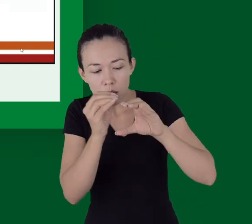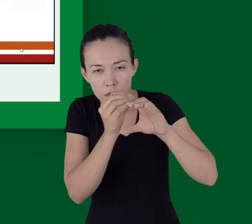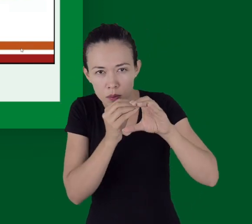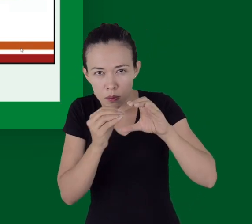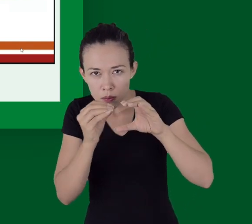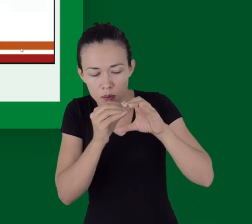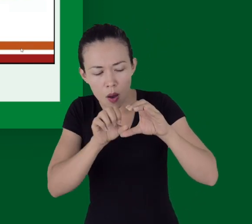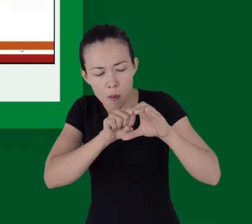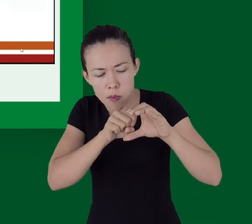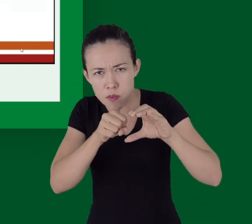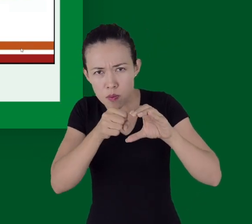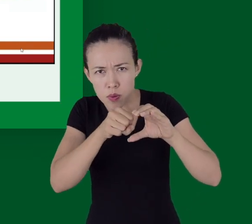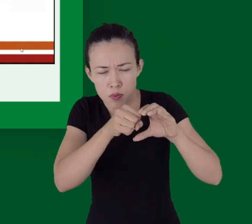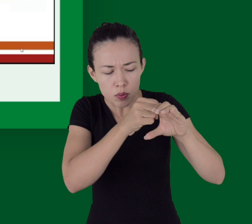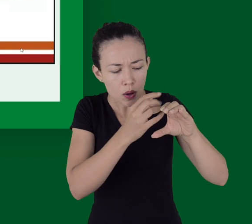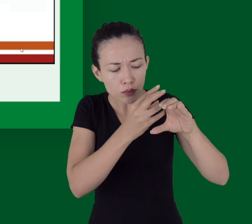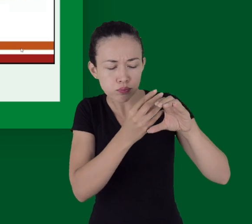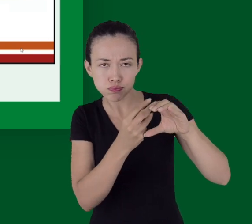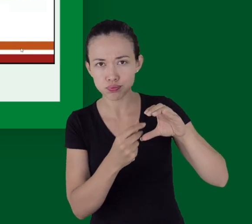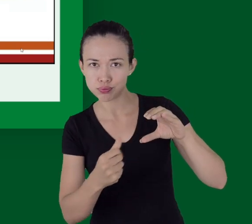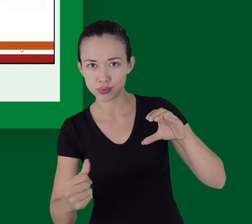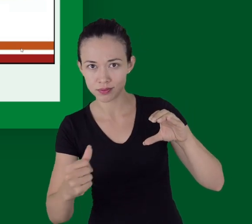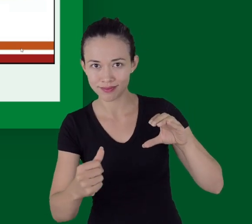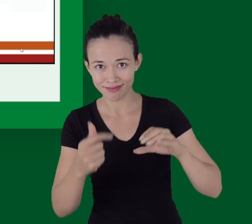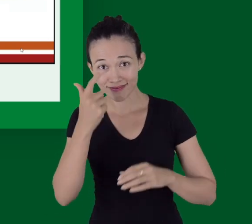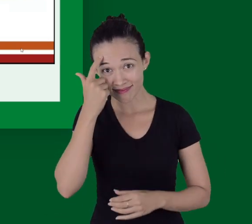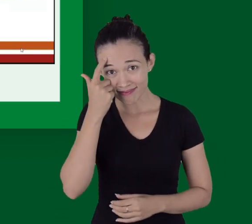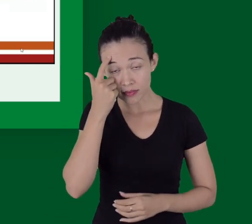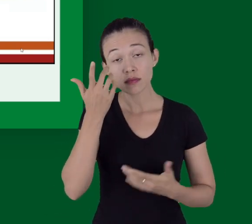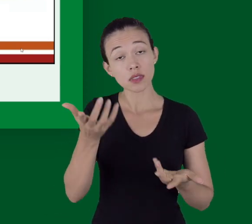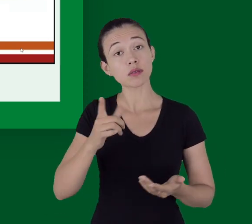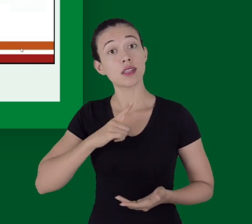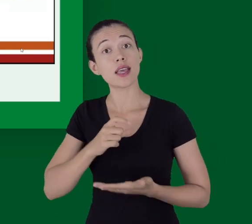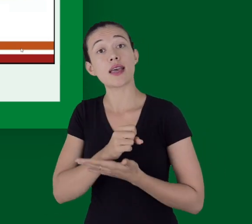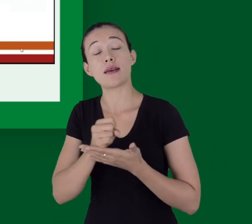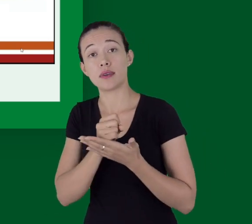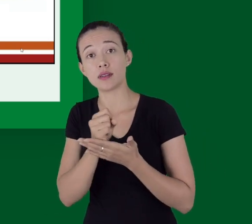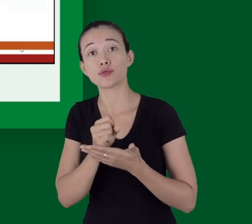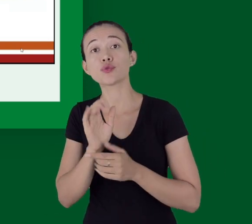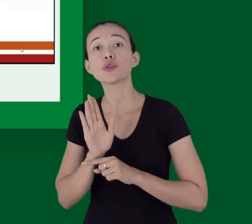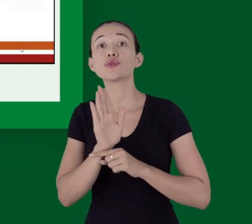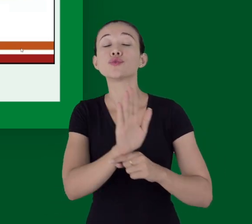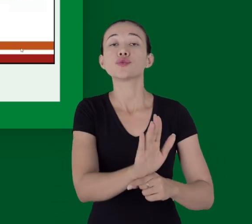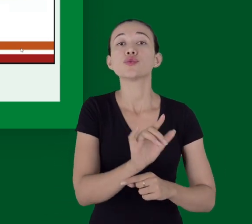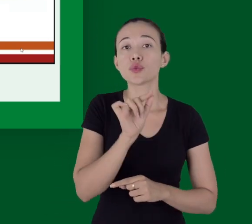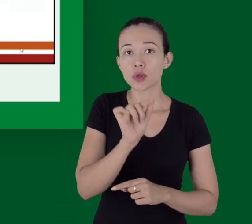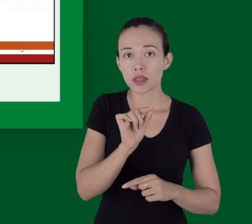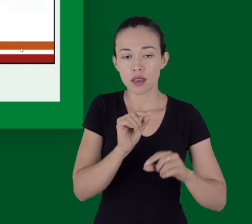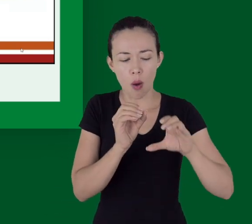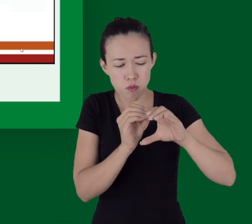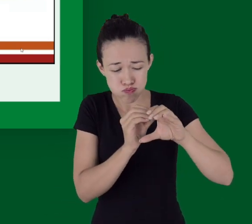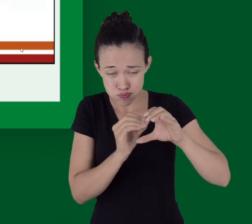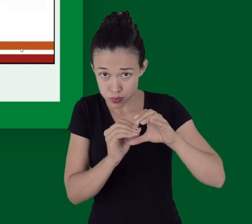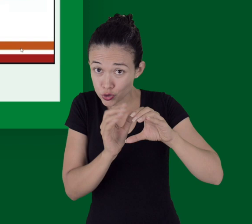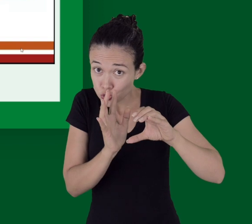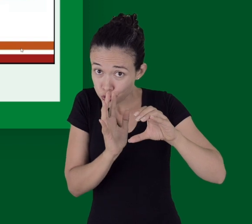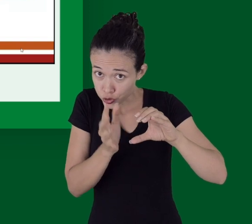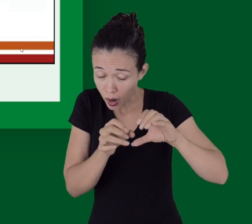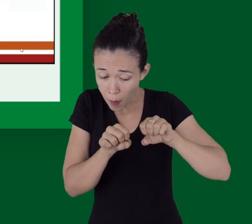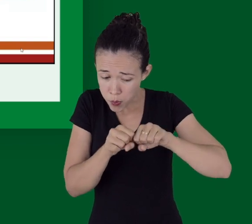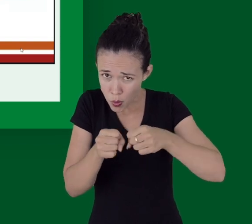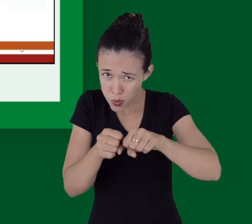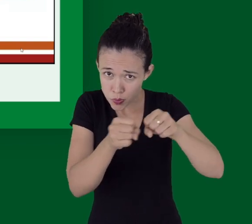né? Morreu. Então, você tem que evitar que a parede morra para o paciente não evoluir mal. Tanto com arritmia, porque parede